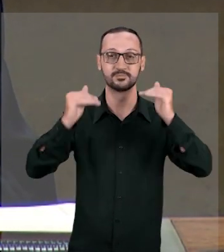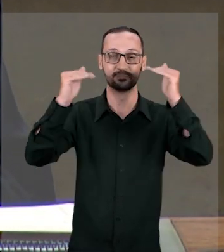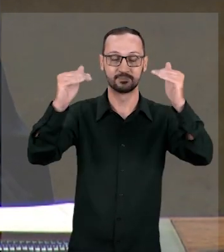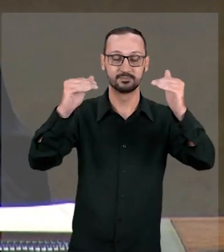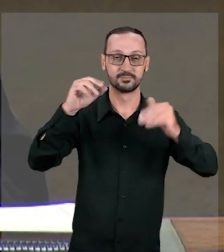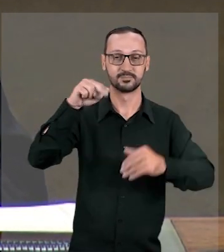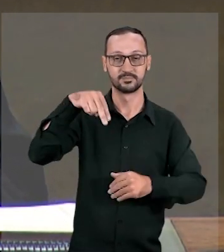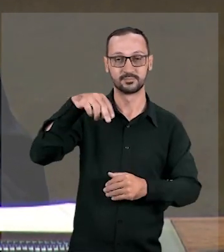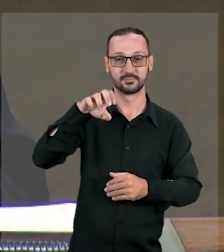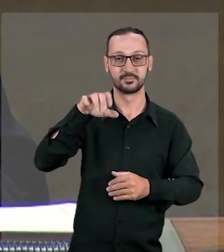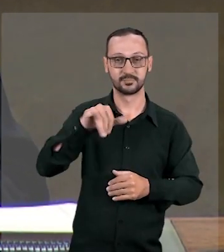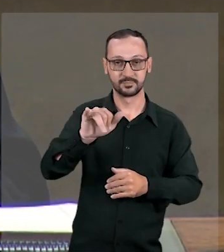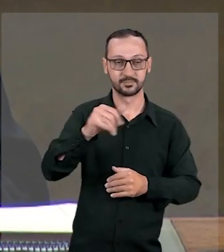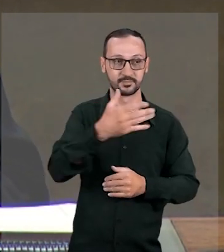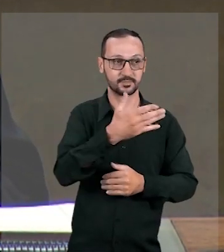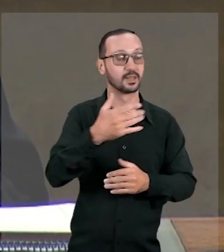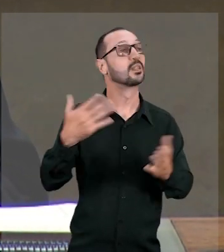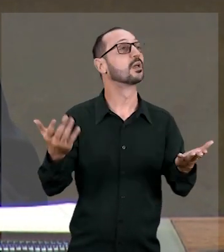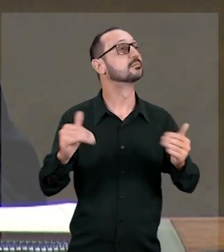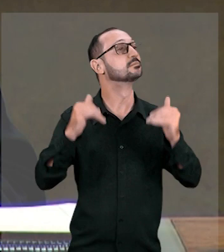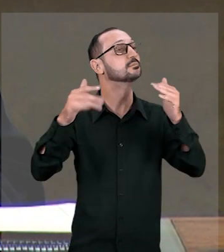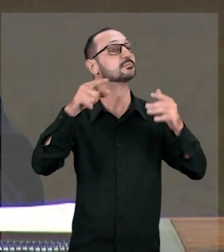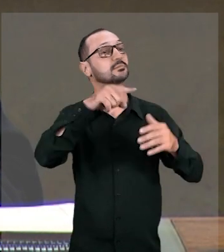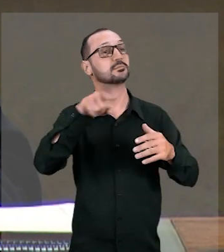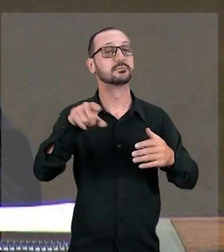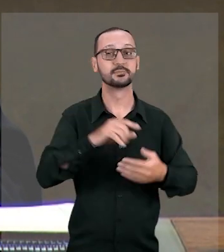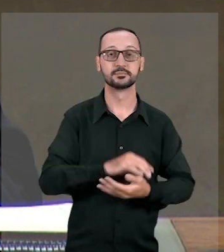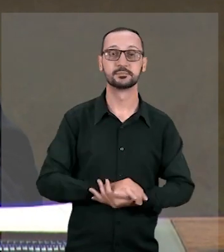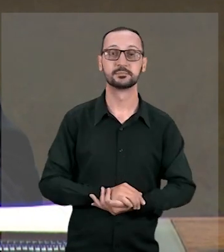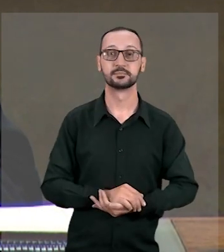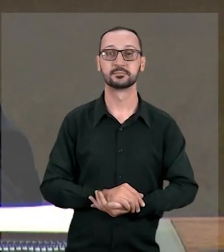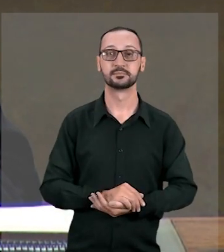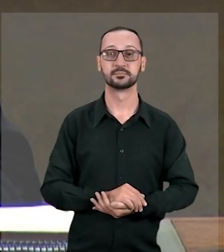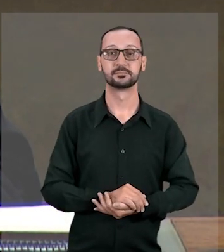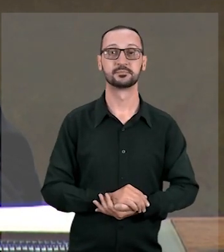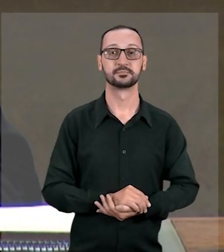Ney Bello. Cadê o nosso desembargador?